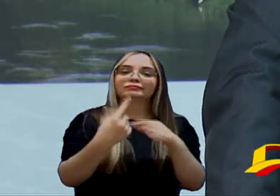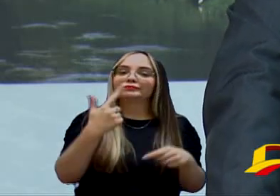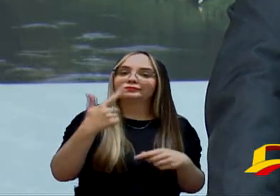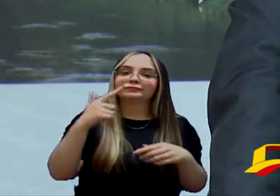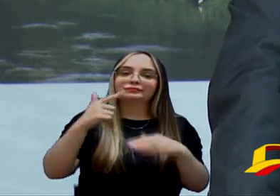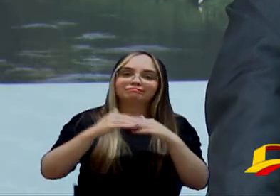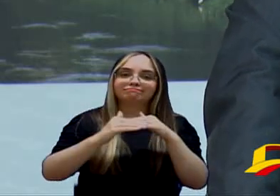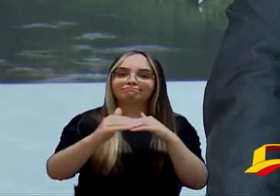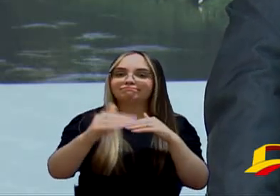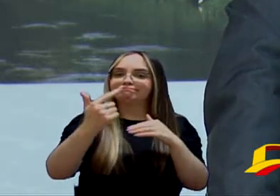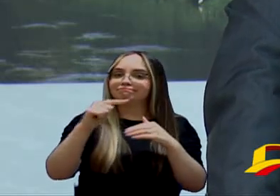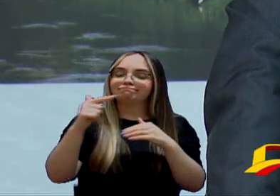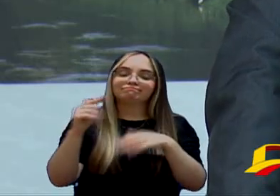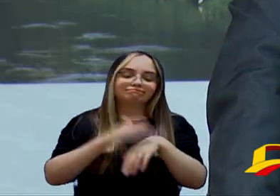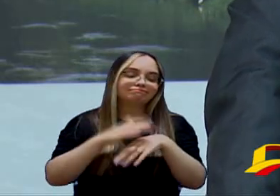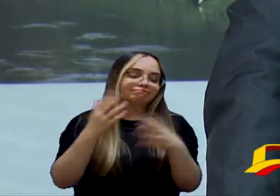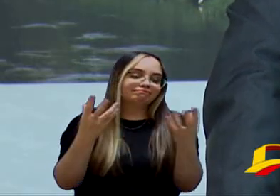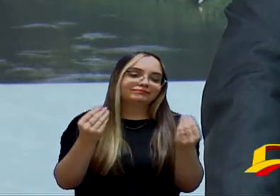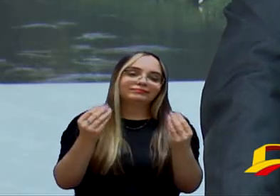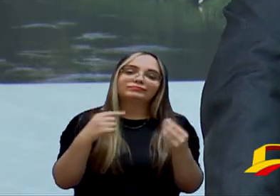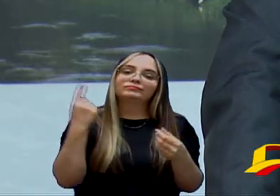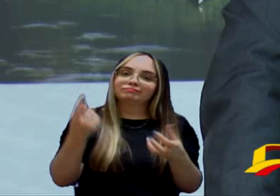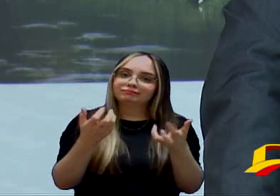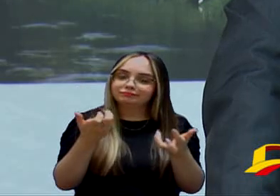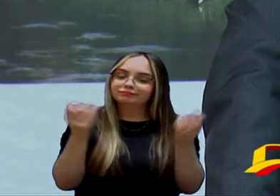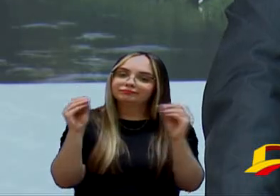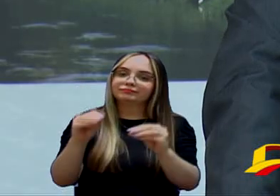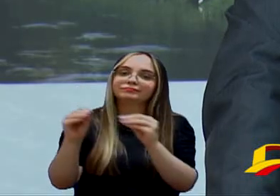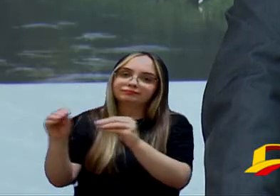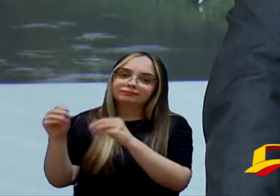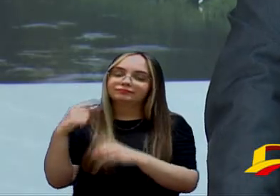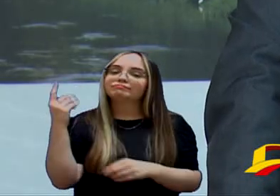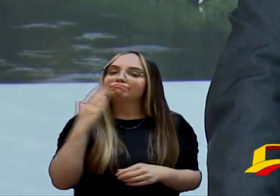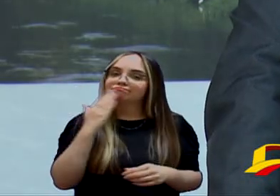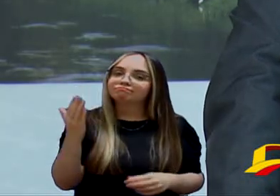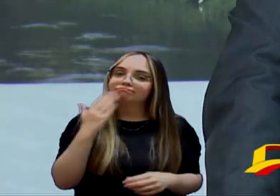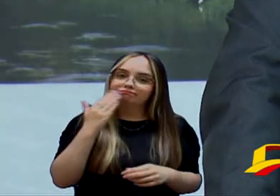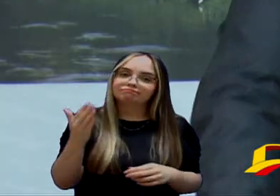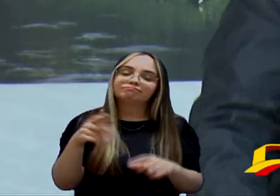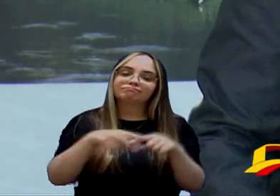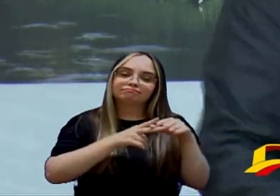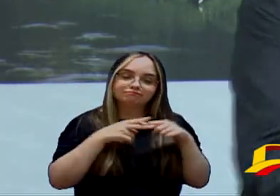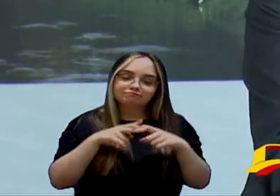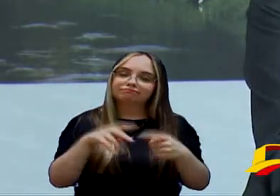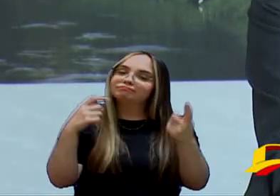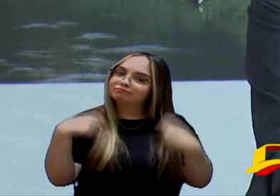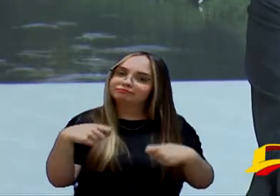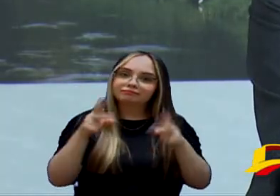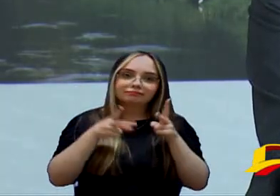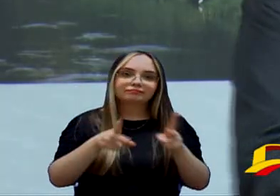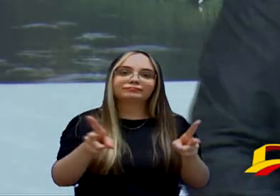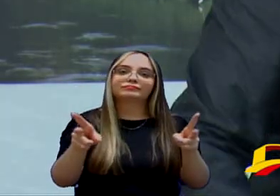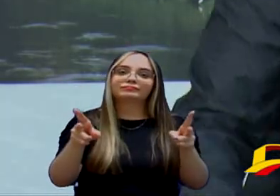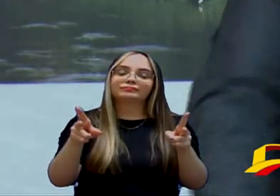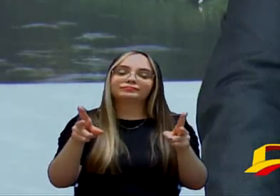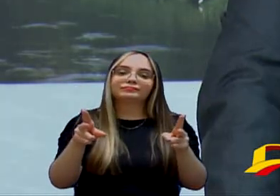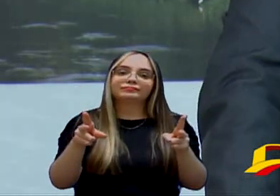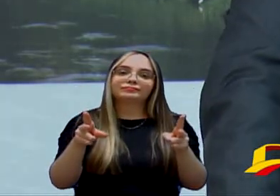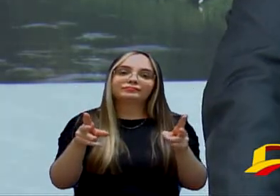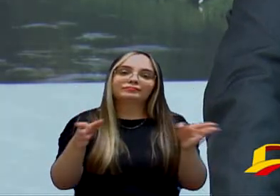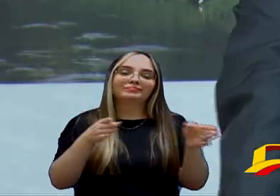aonde trabalhamos e solicitamos manutenções constantes durante